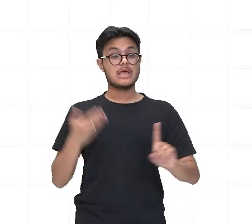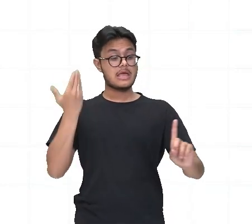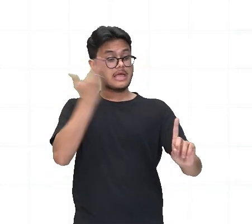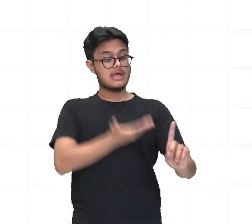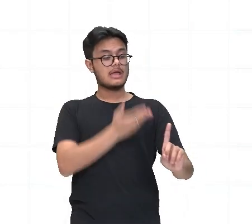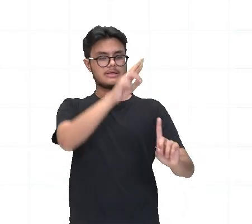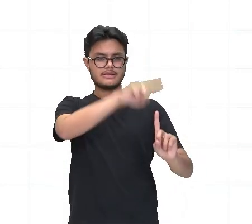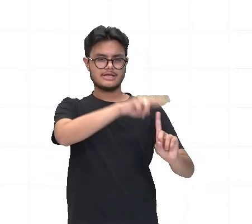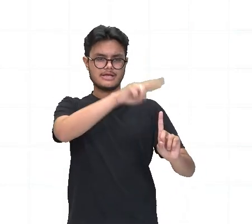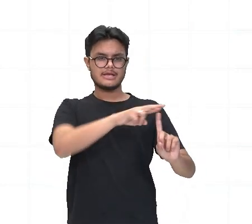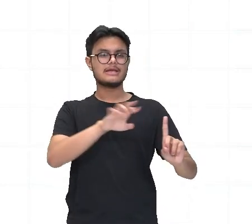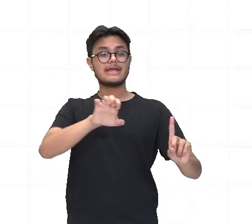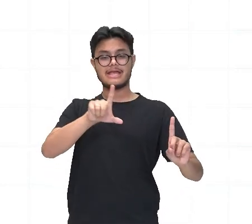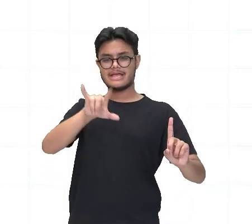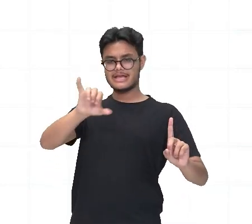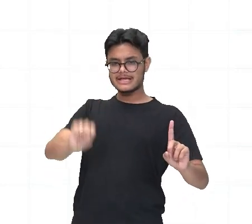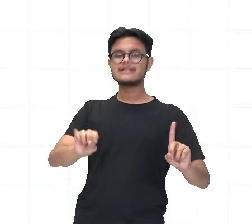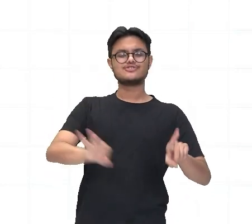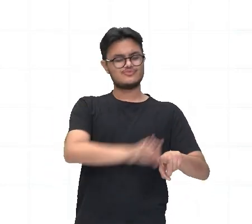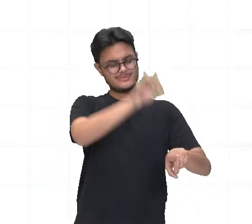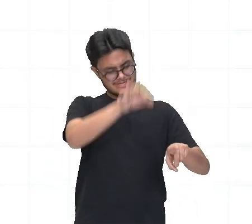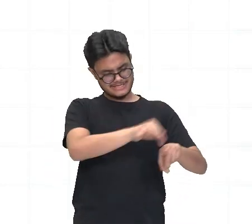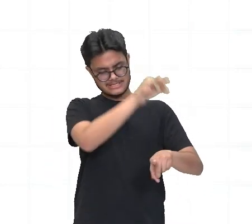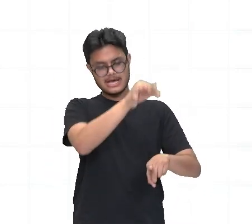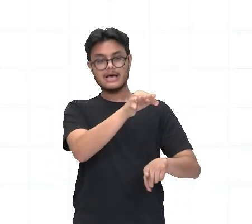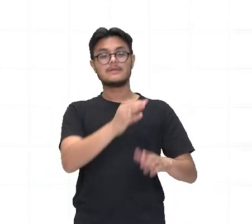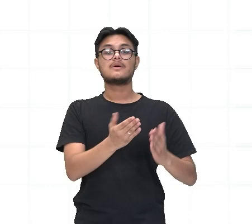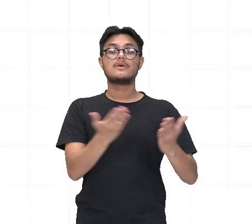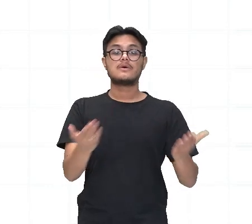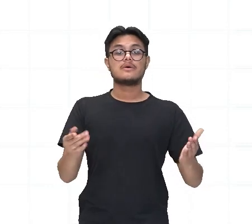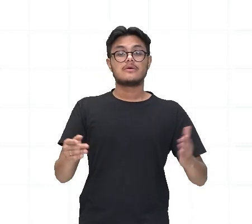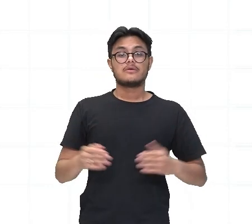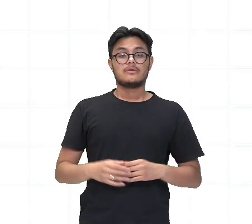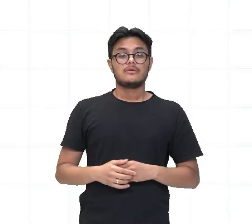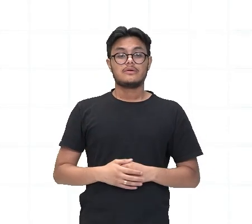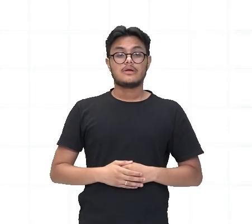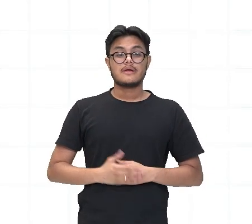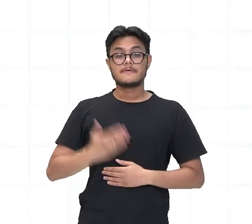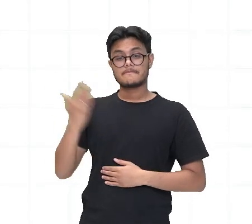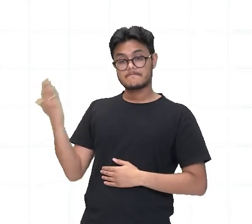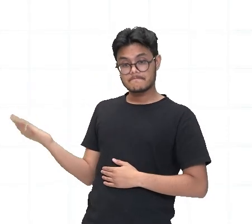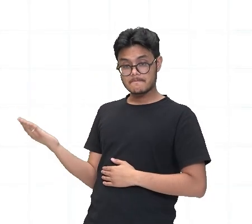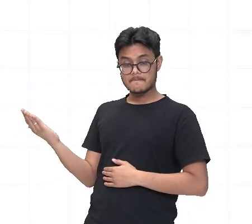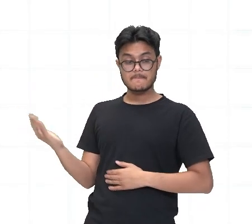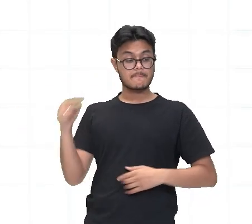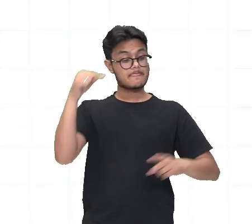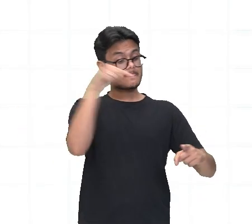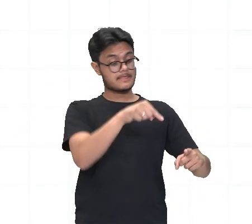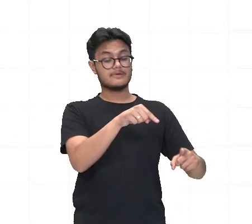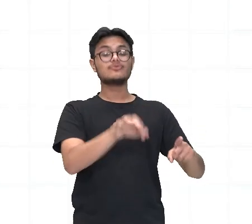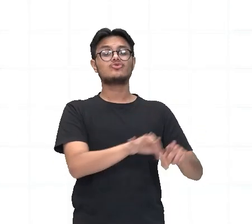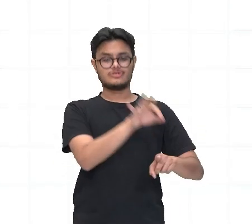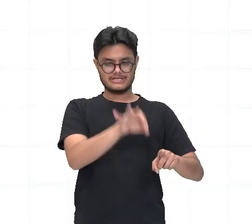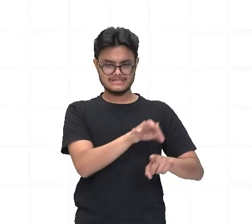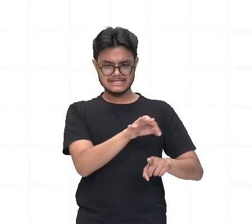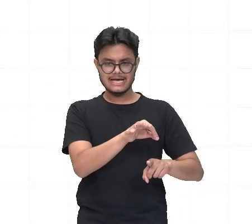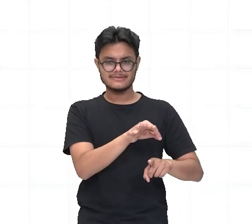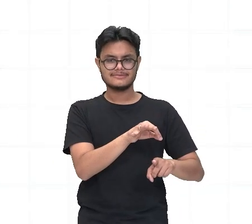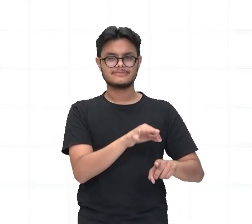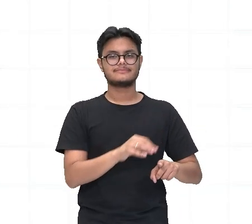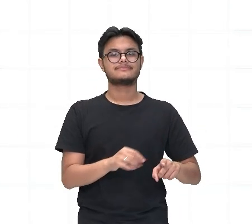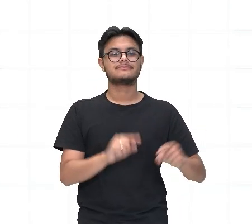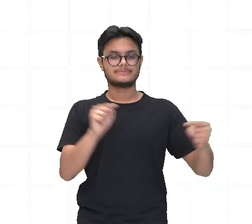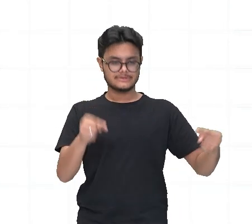eles quem? Os trançados. Volta na anterior, por favor. Eles, os trançados, aliás, perdão,